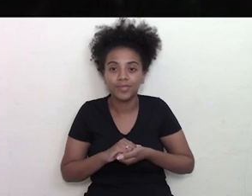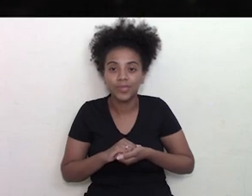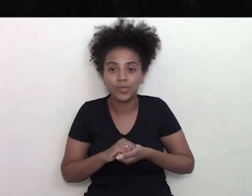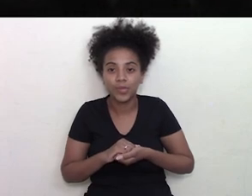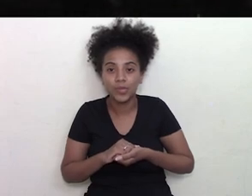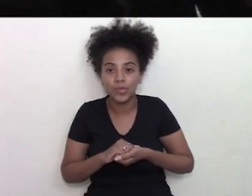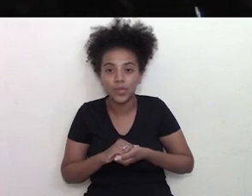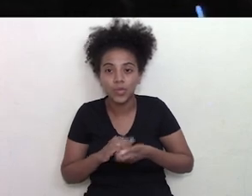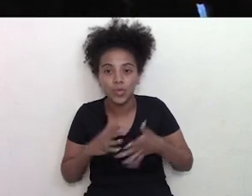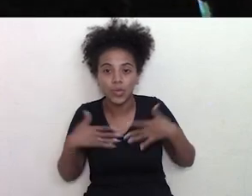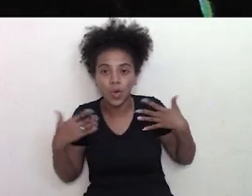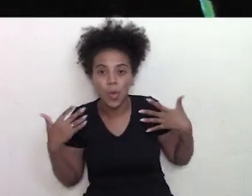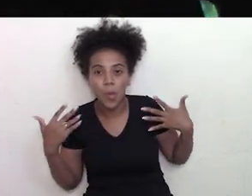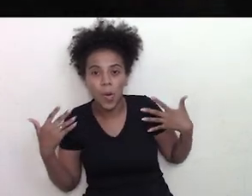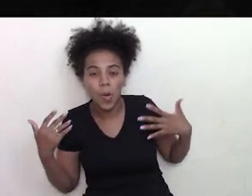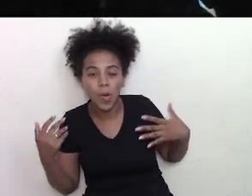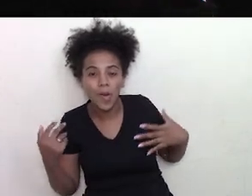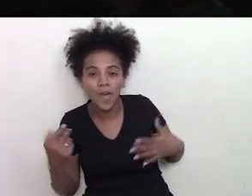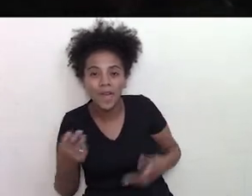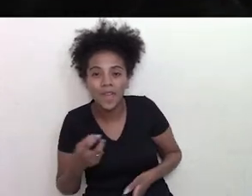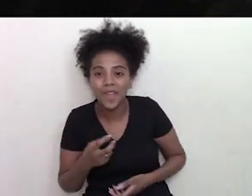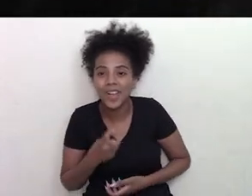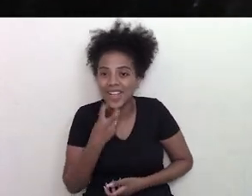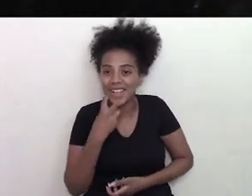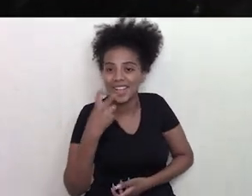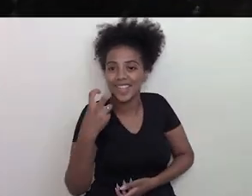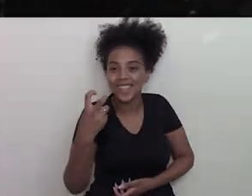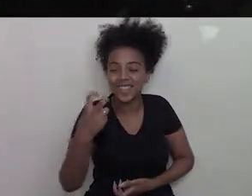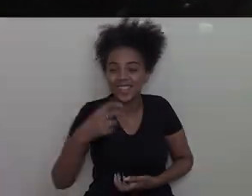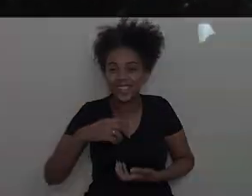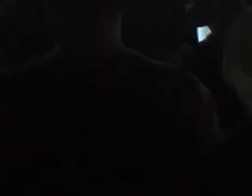Quem gostou, grita ui!